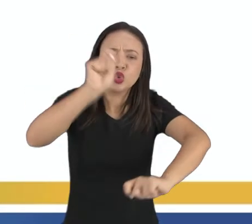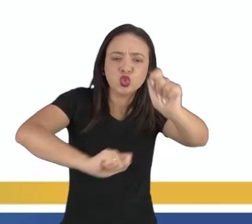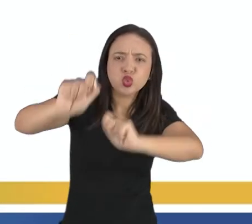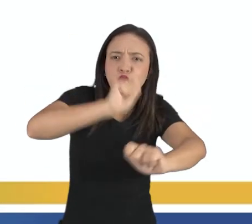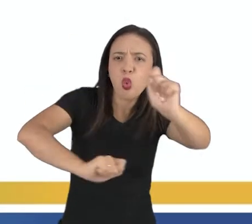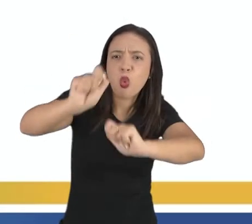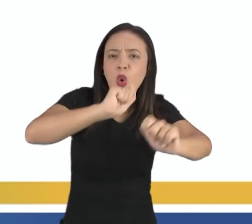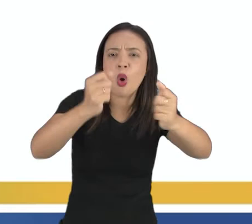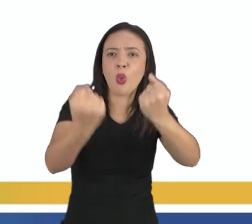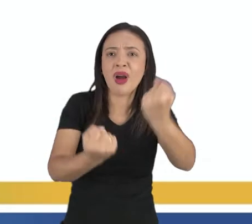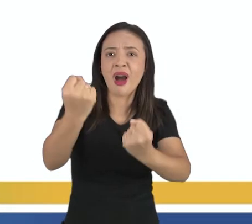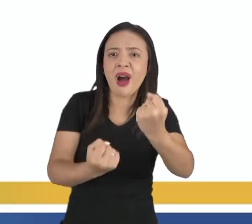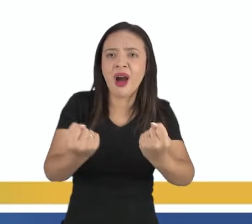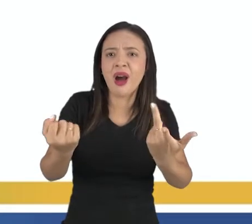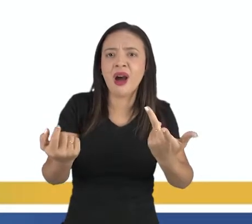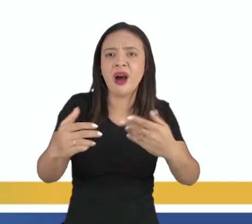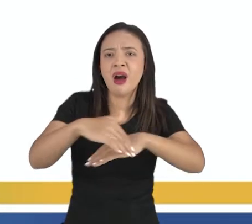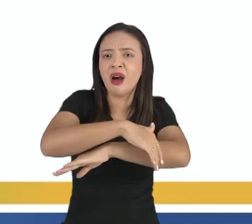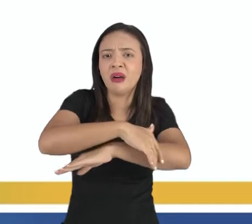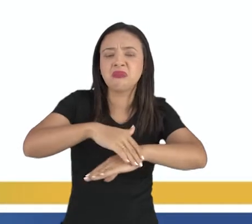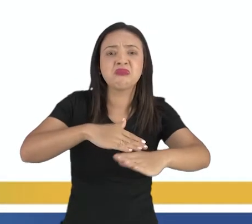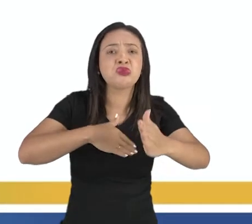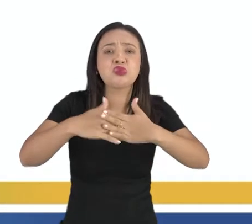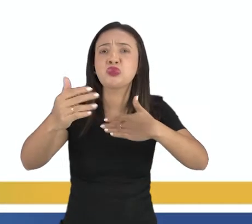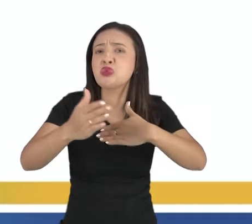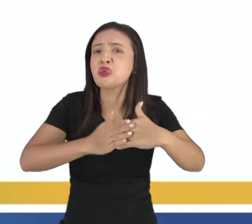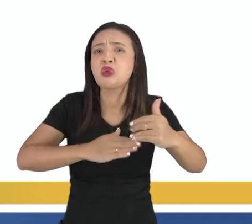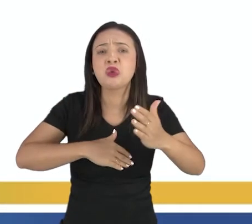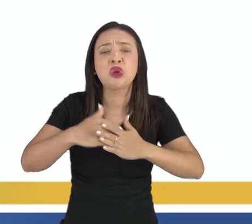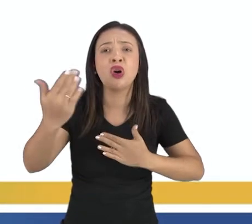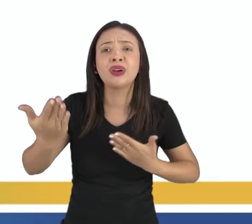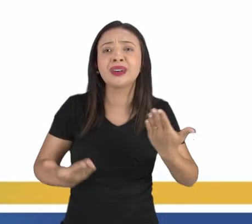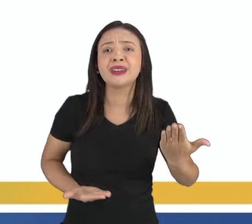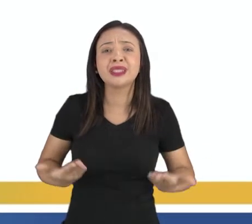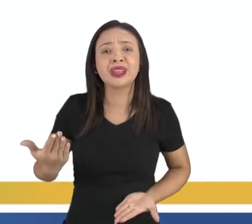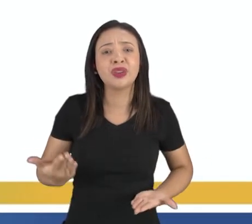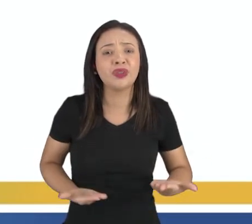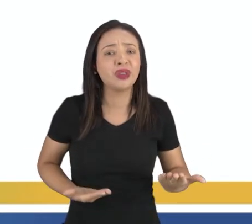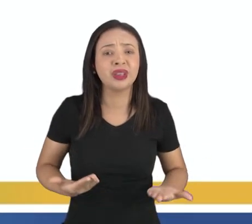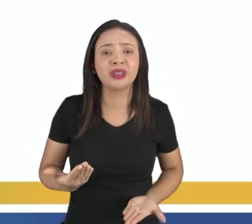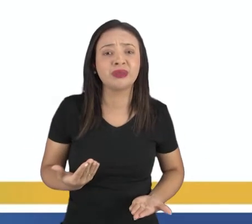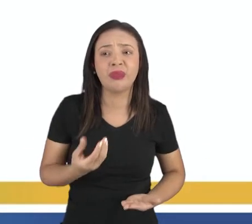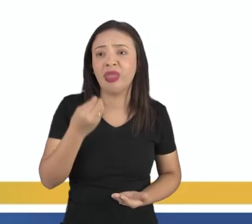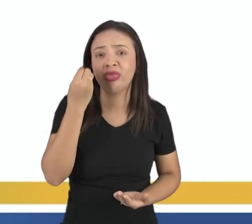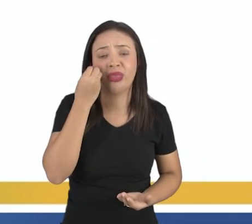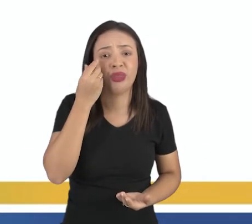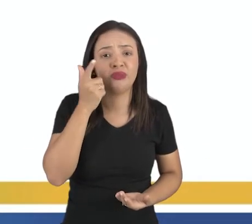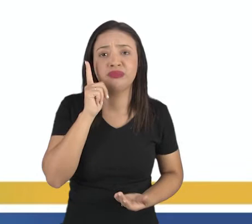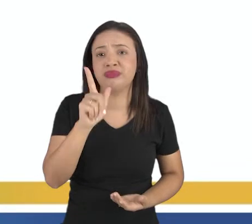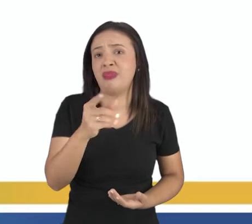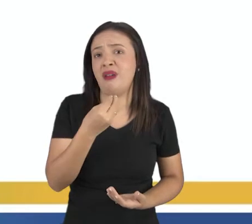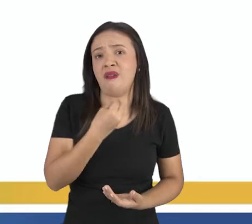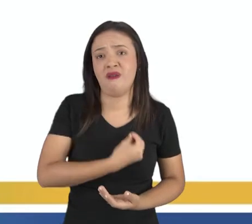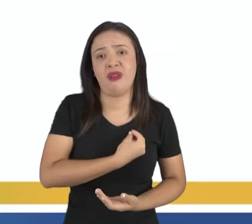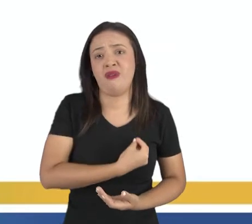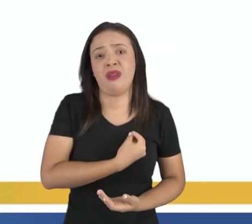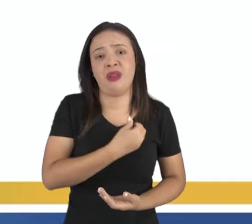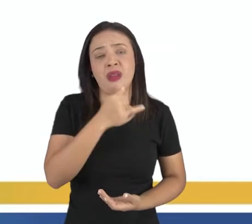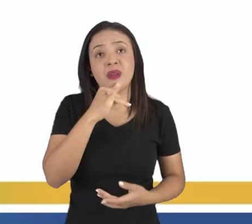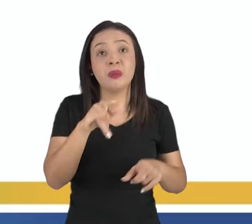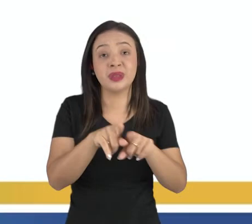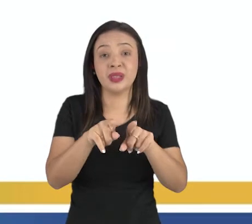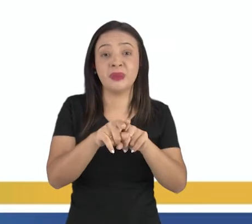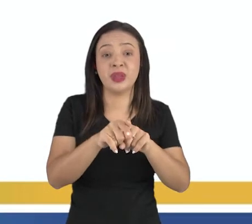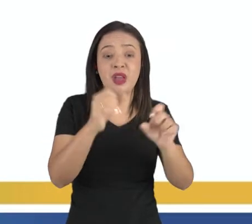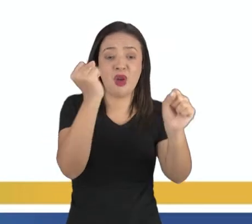ruas públicas, todo tipo de serviço ela vai prestar para tentar se manter, ou seja, na própria construção civil, que é